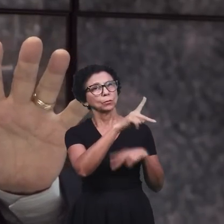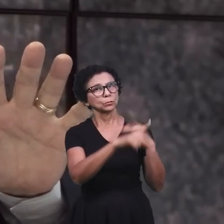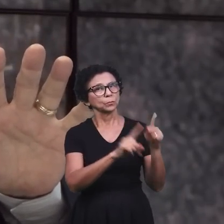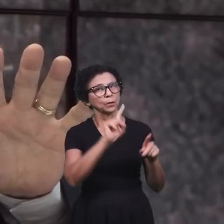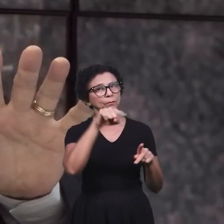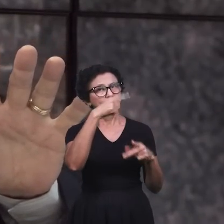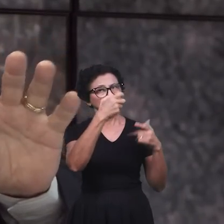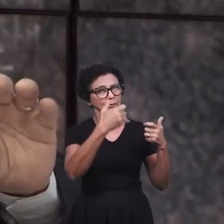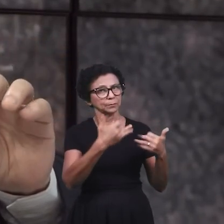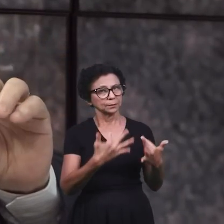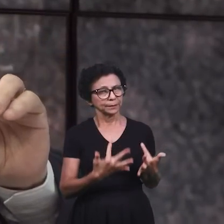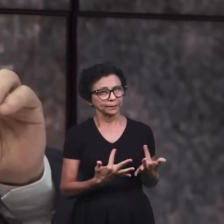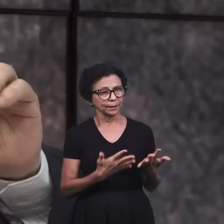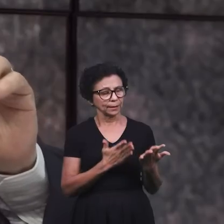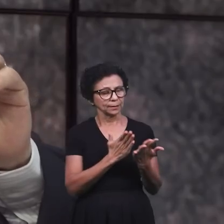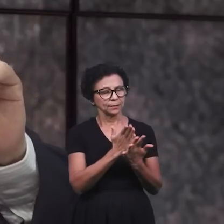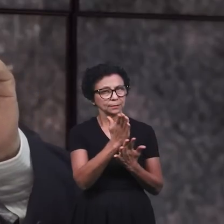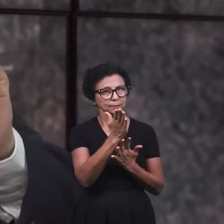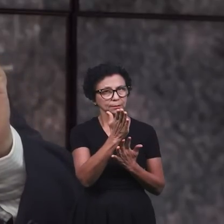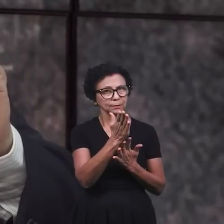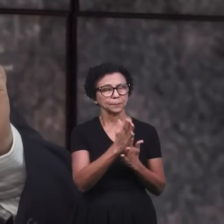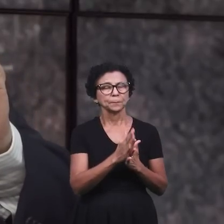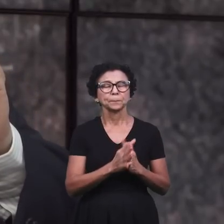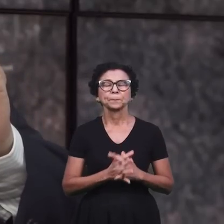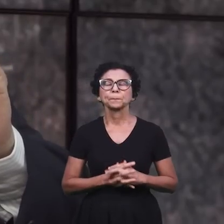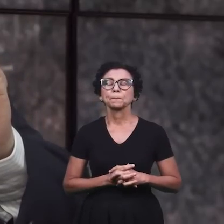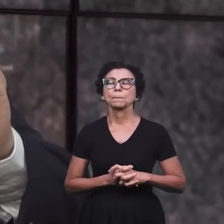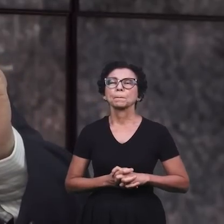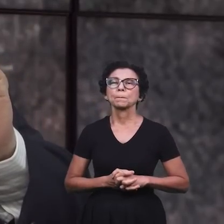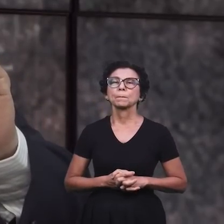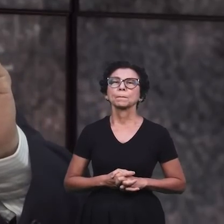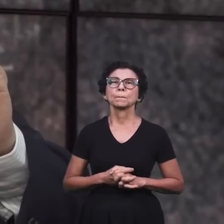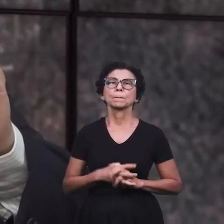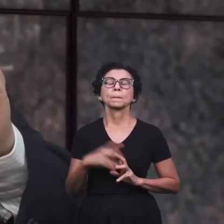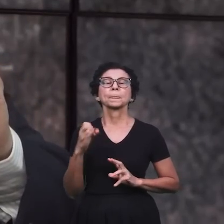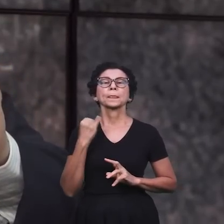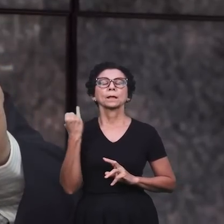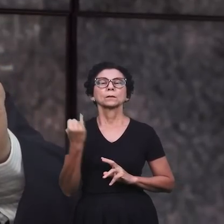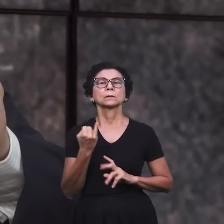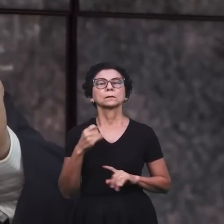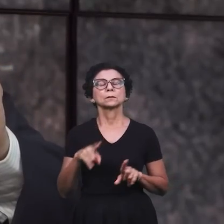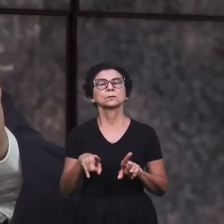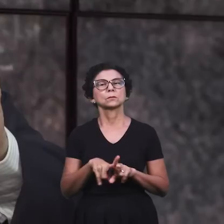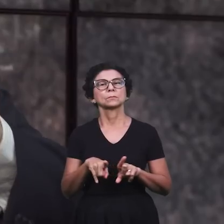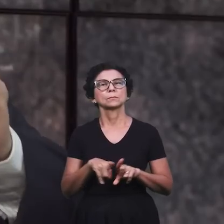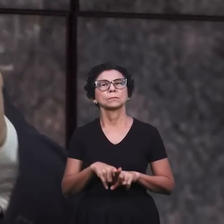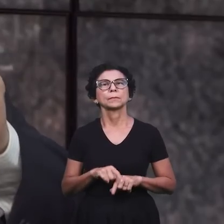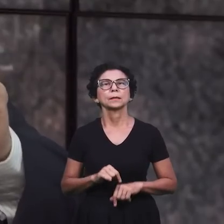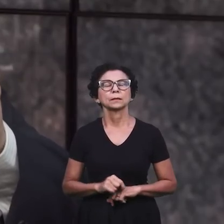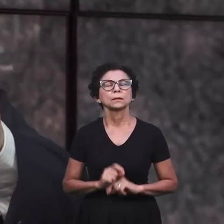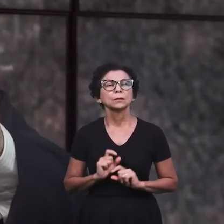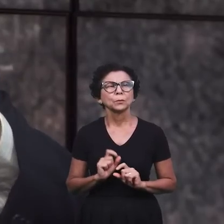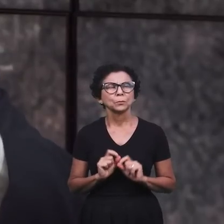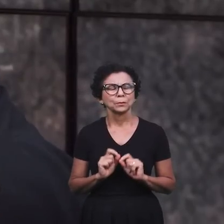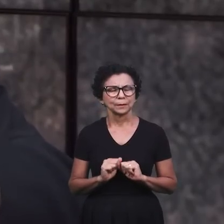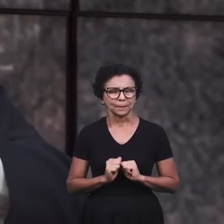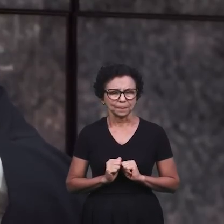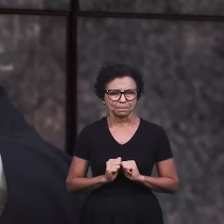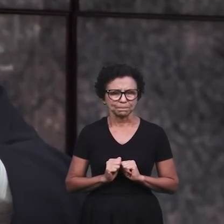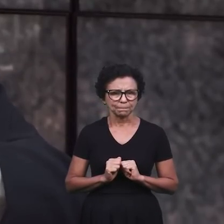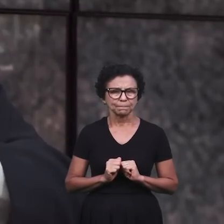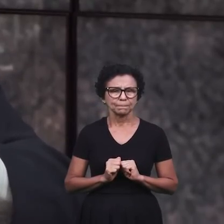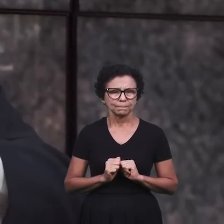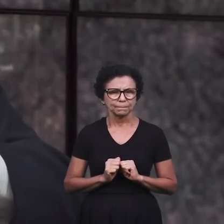seguida aqui. Mas é importante também destacar que, na realidade, houve